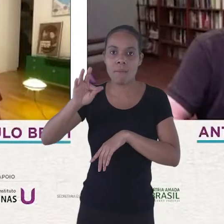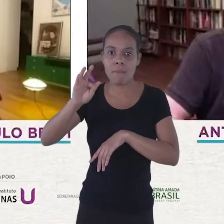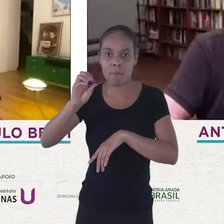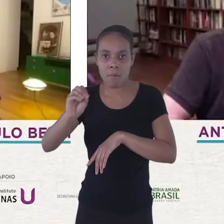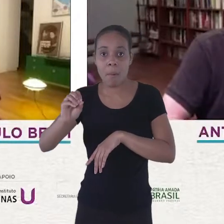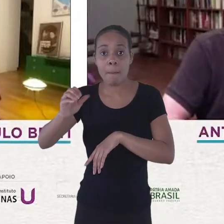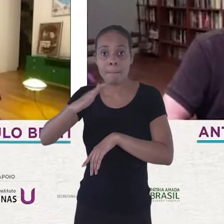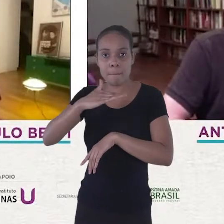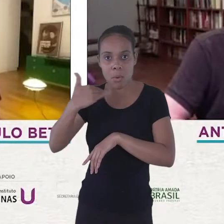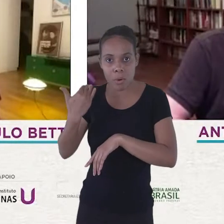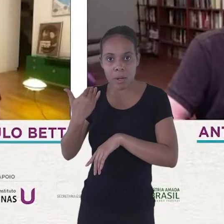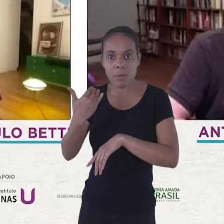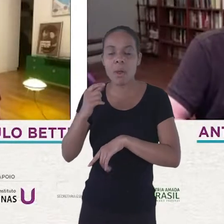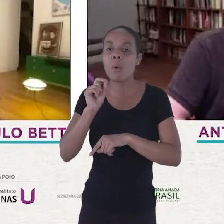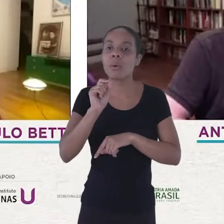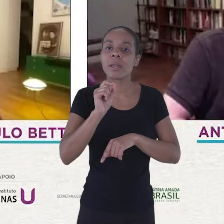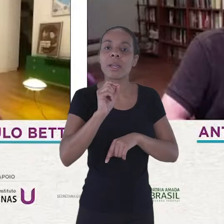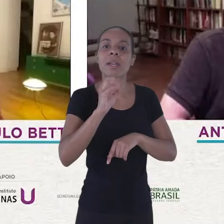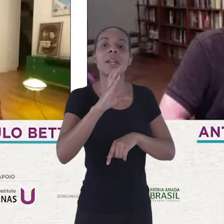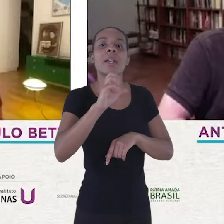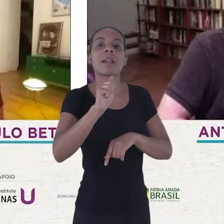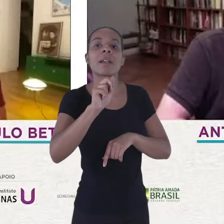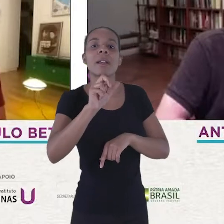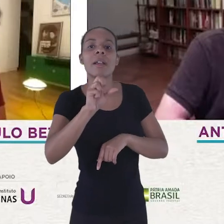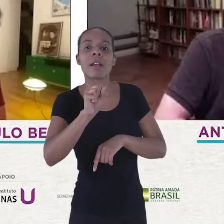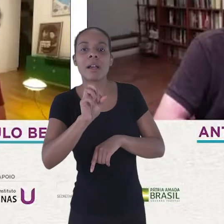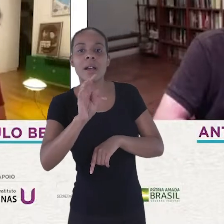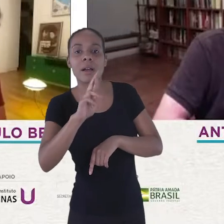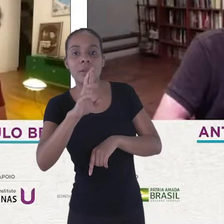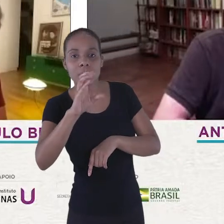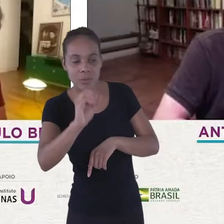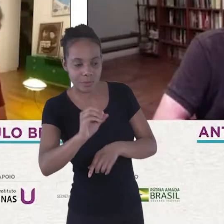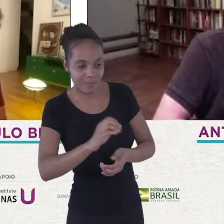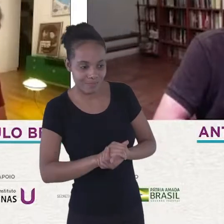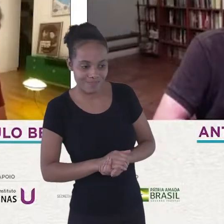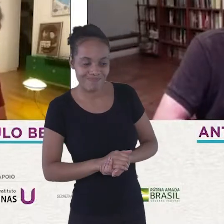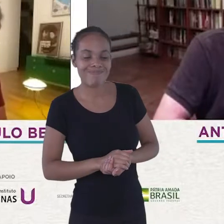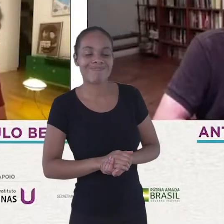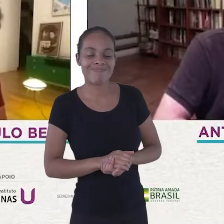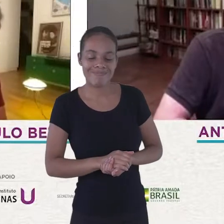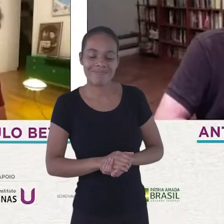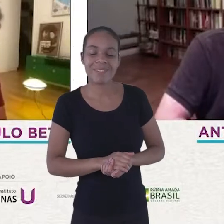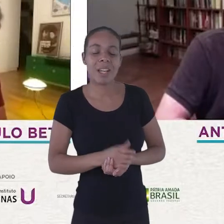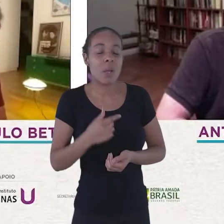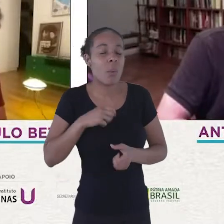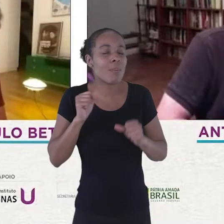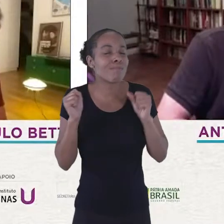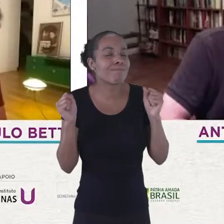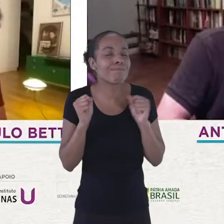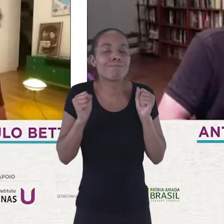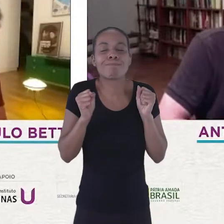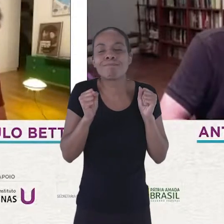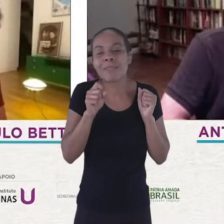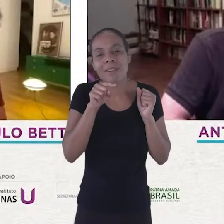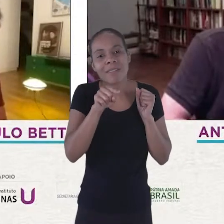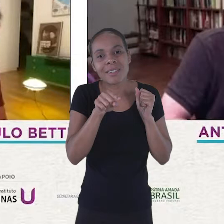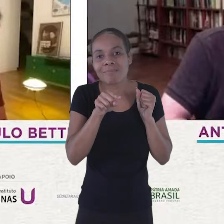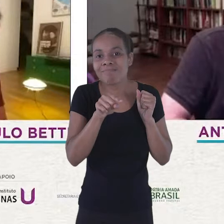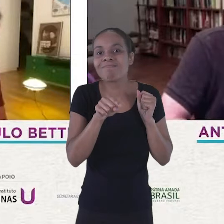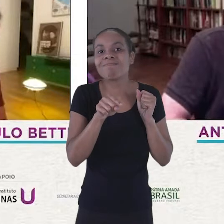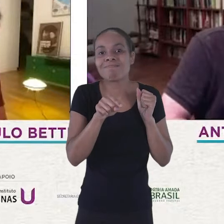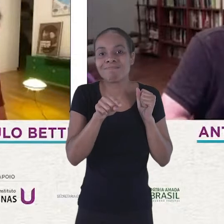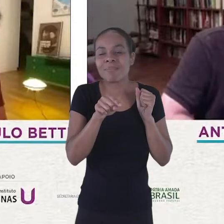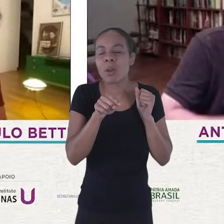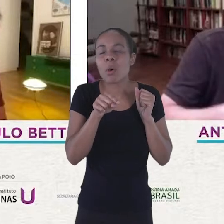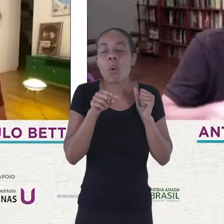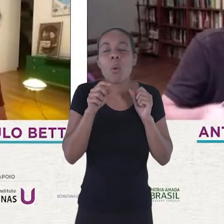amava. Né? E eu adorava o Cláudio Correia Castro, eu adorava. Eu a ele. E eu acho que quase todas as novelas que eu fiz na minha vida tinham o